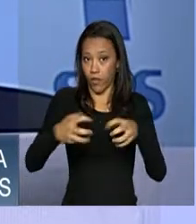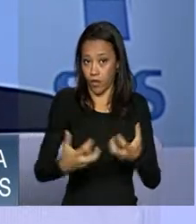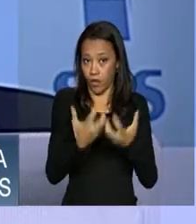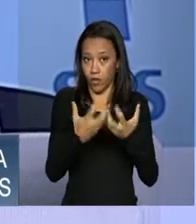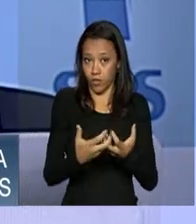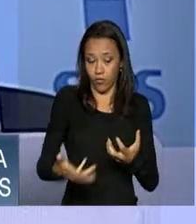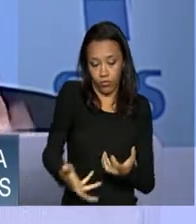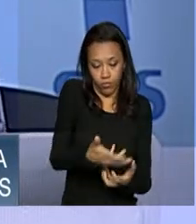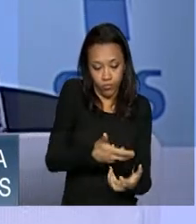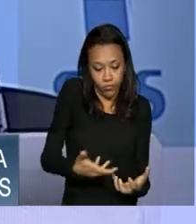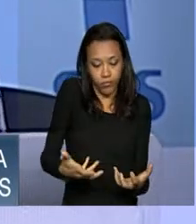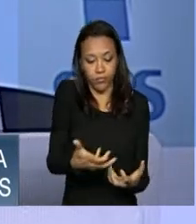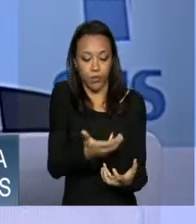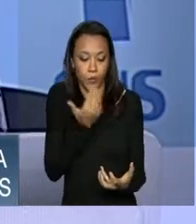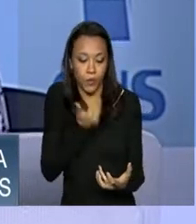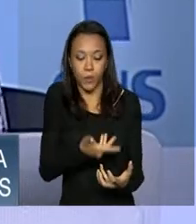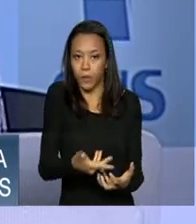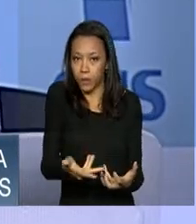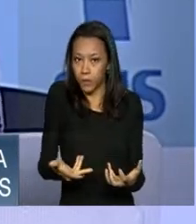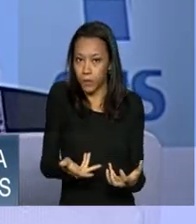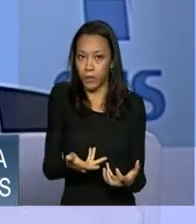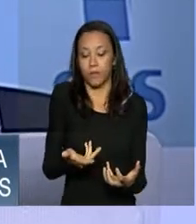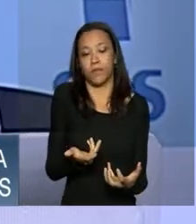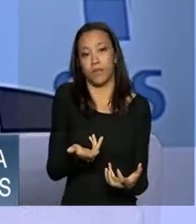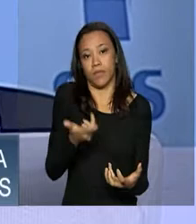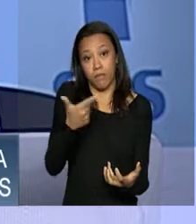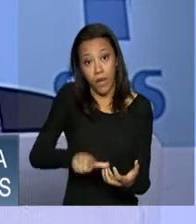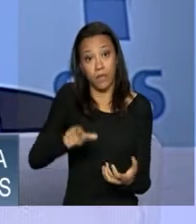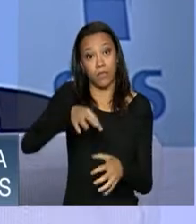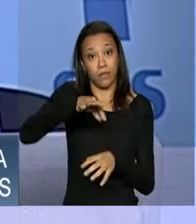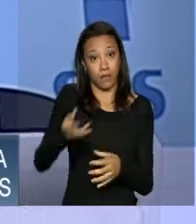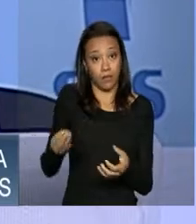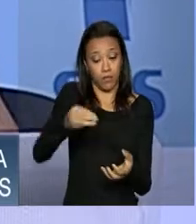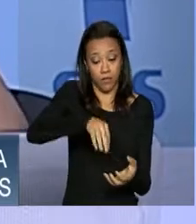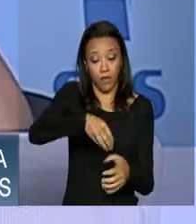na refeição, e hortaliças, né, e mais as carnes.